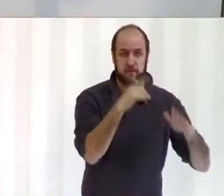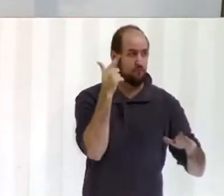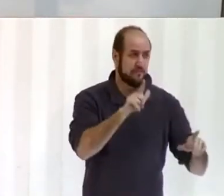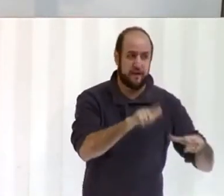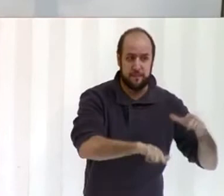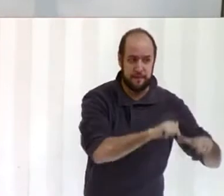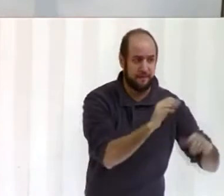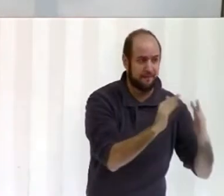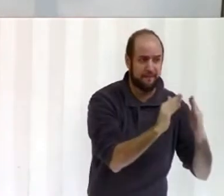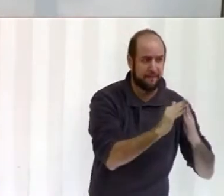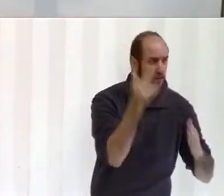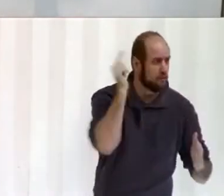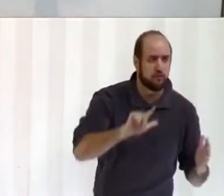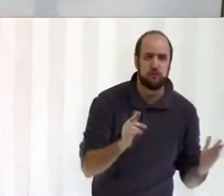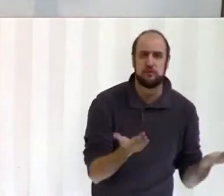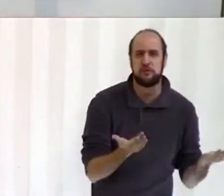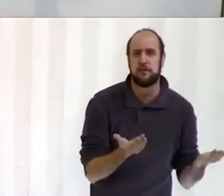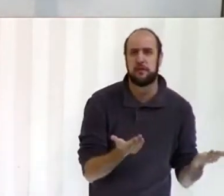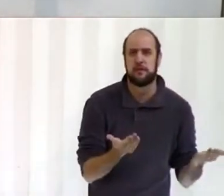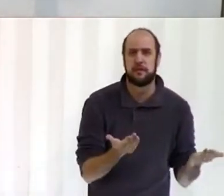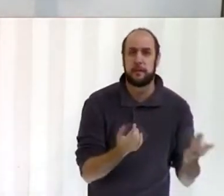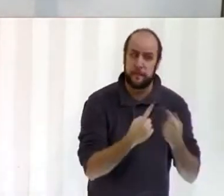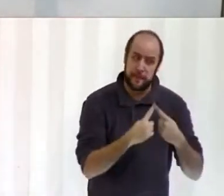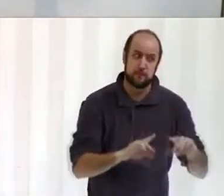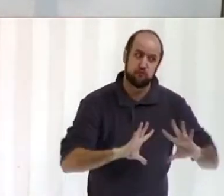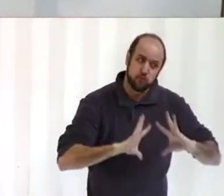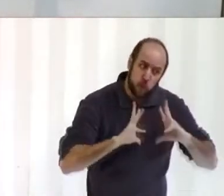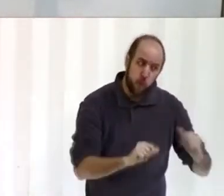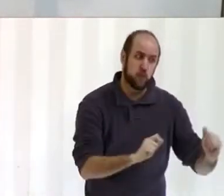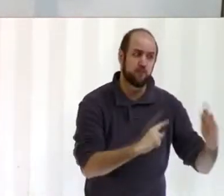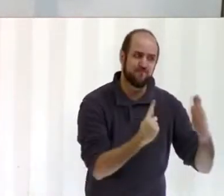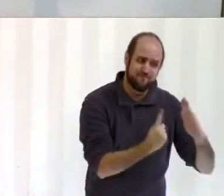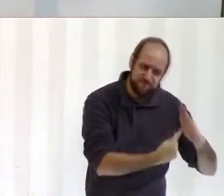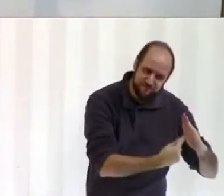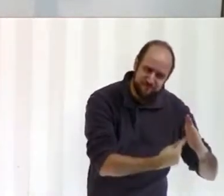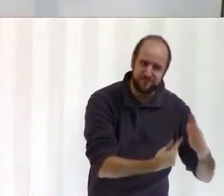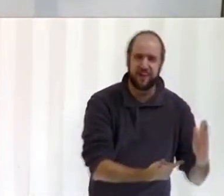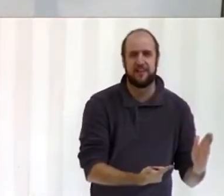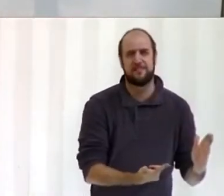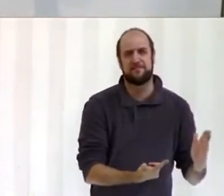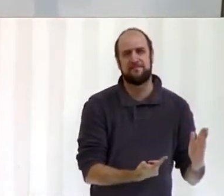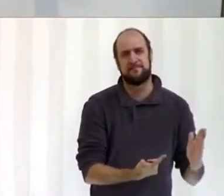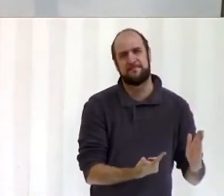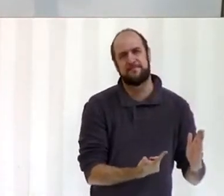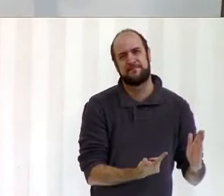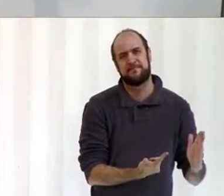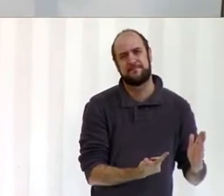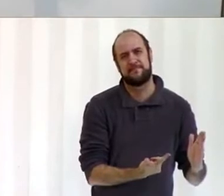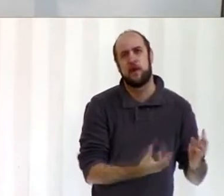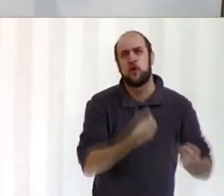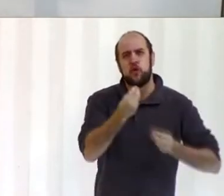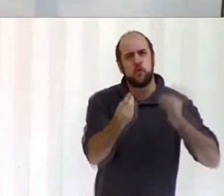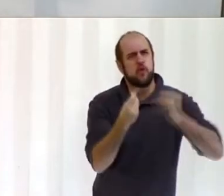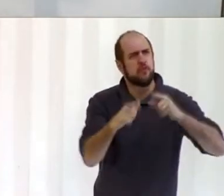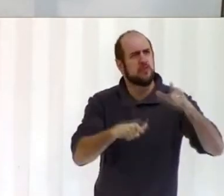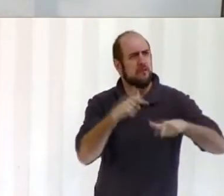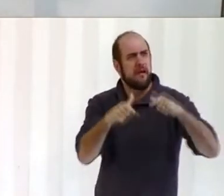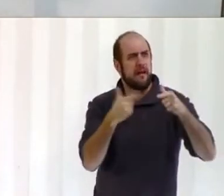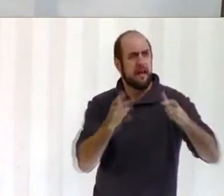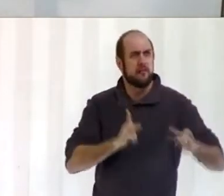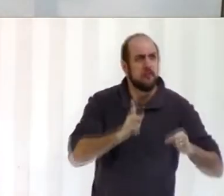trabalhar, nem em home office, e não manda ninguém embora. Aí eles querem